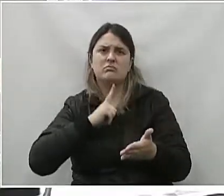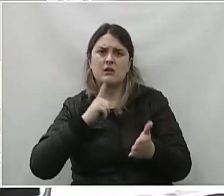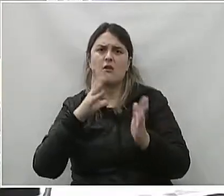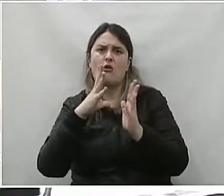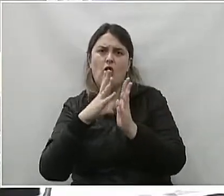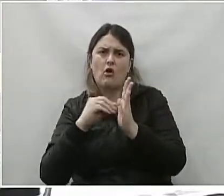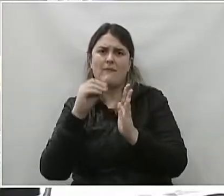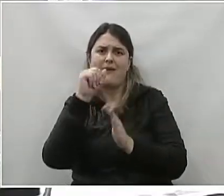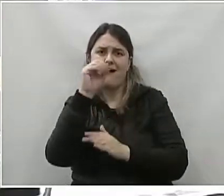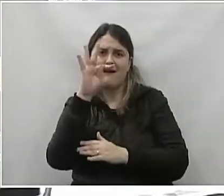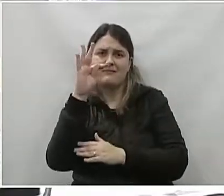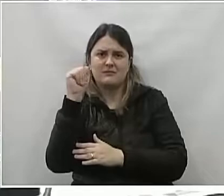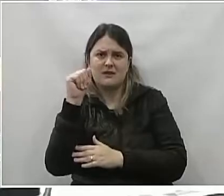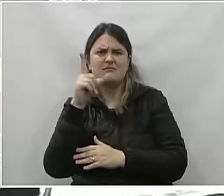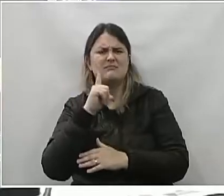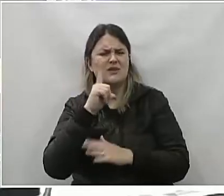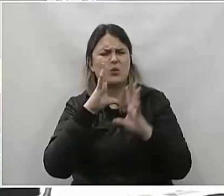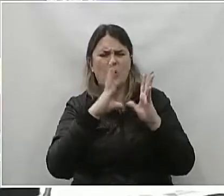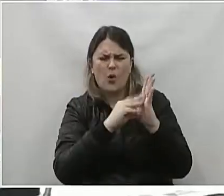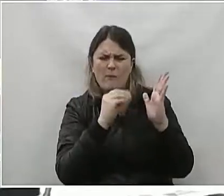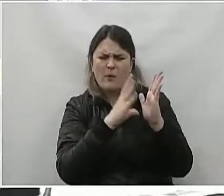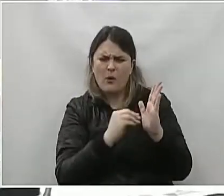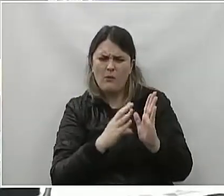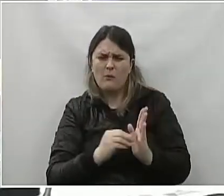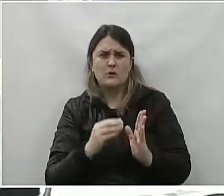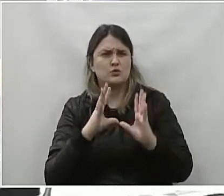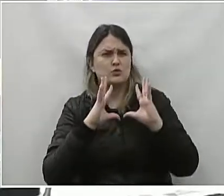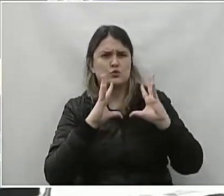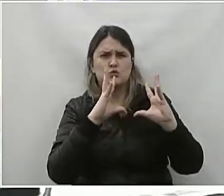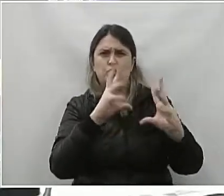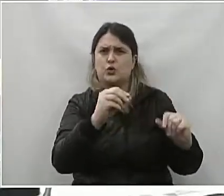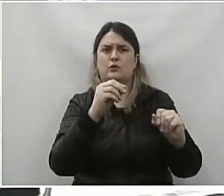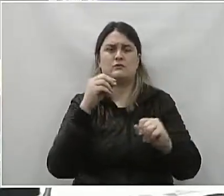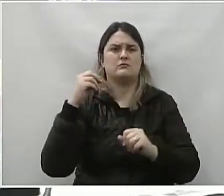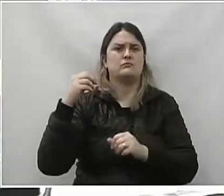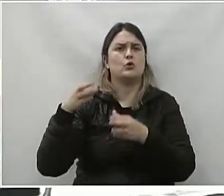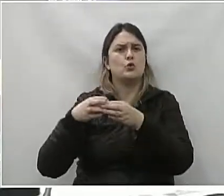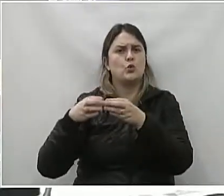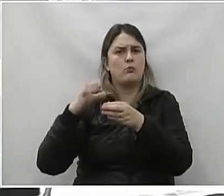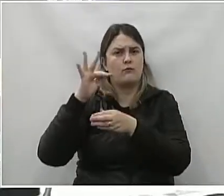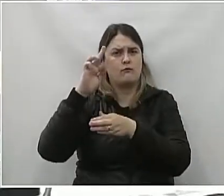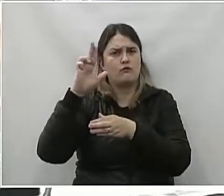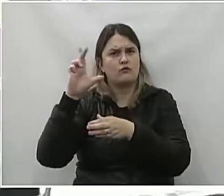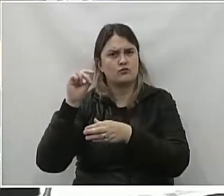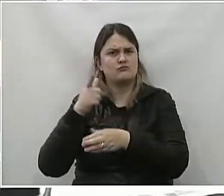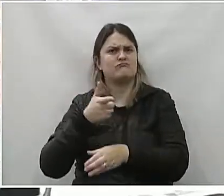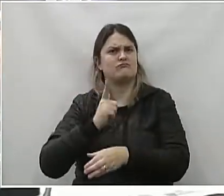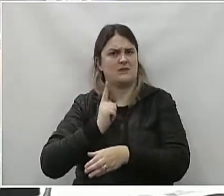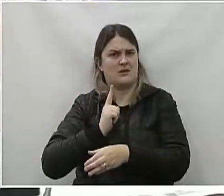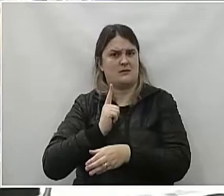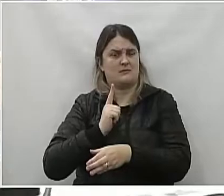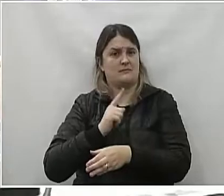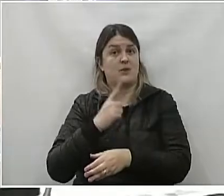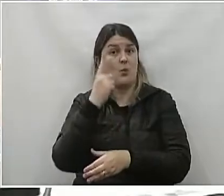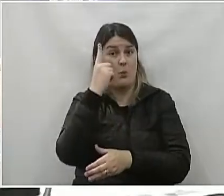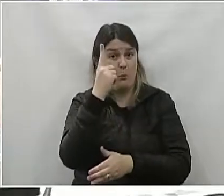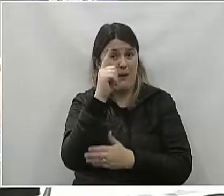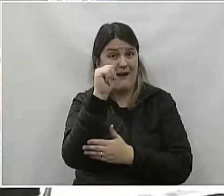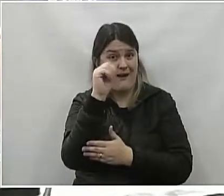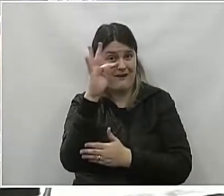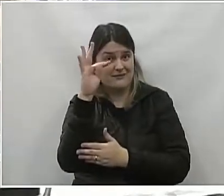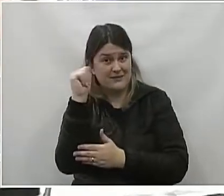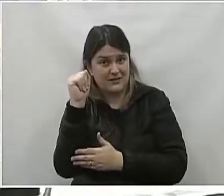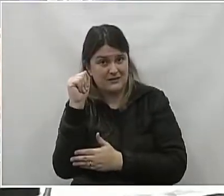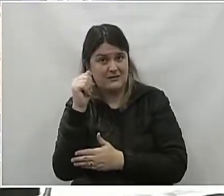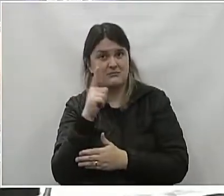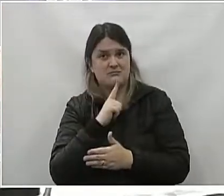cópia de todas as atas desde o início do Conselho do Fundo. Né? E uma dessas atas,